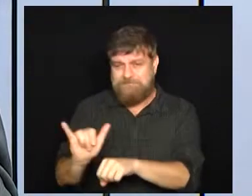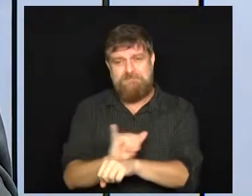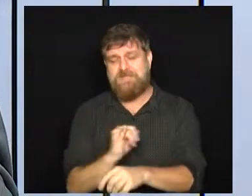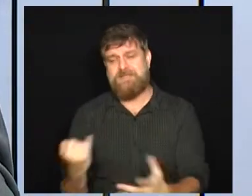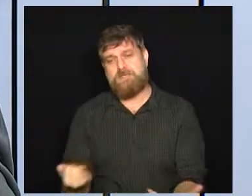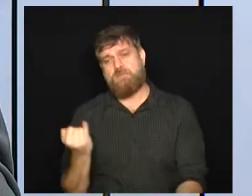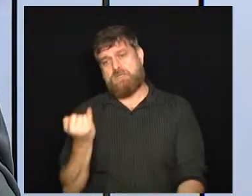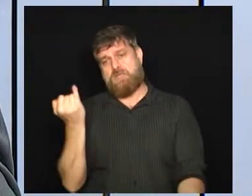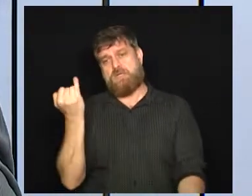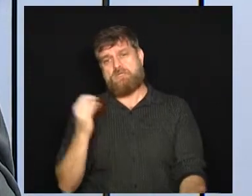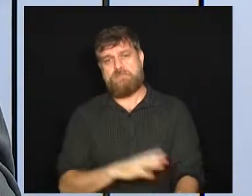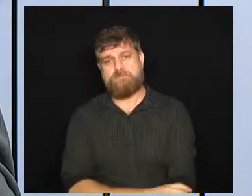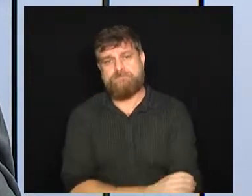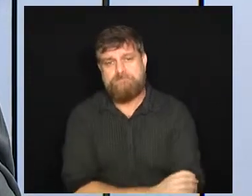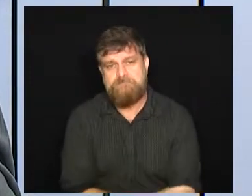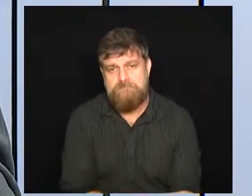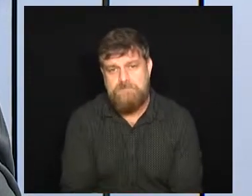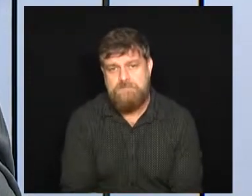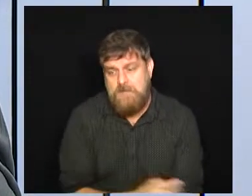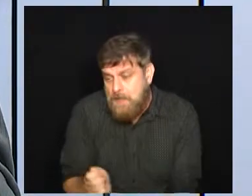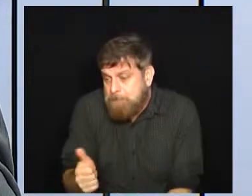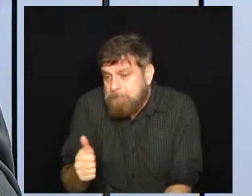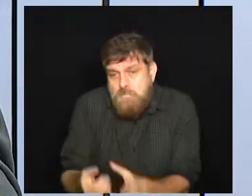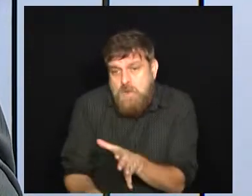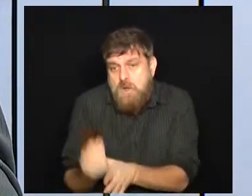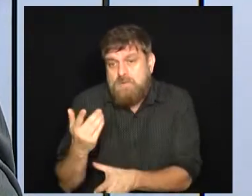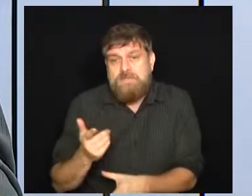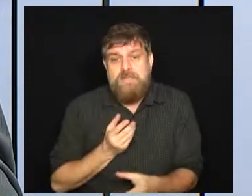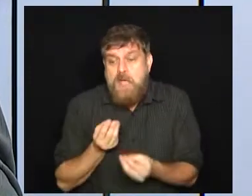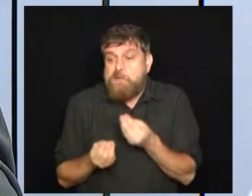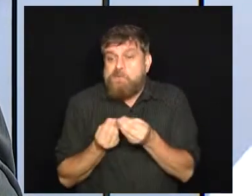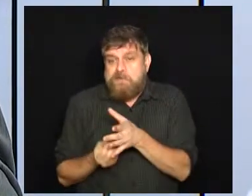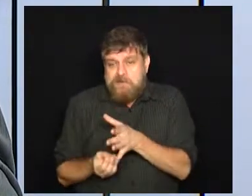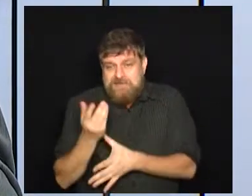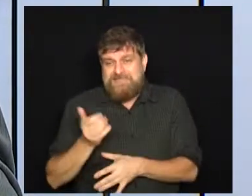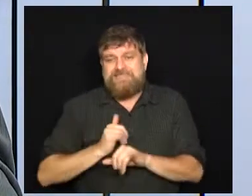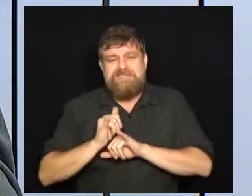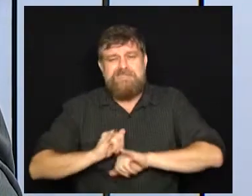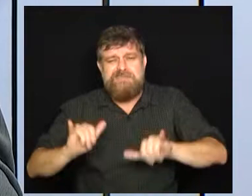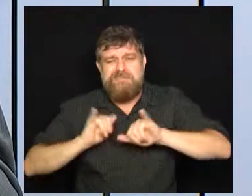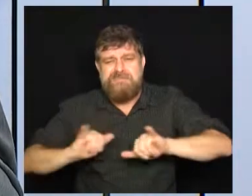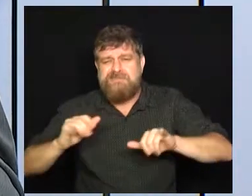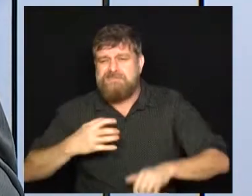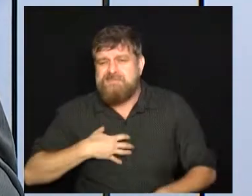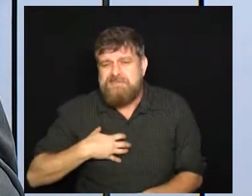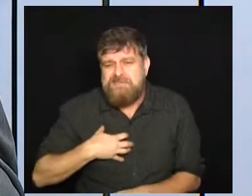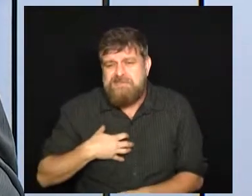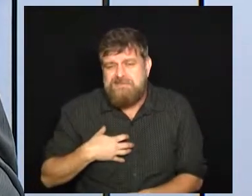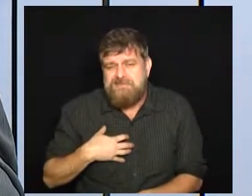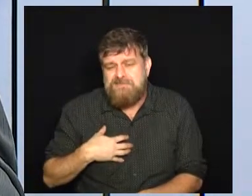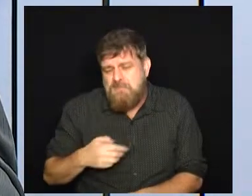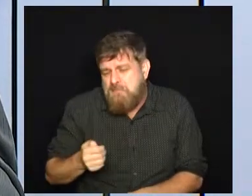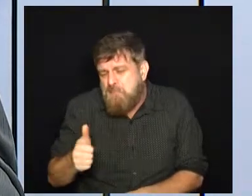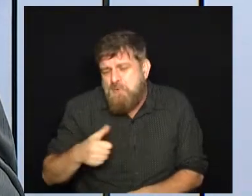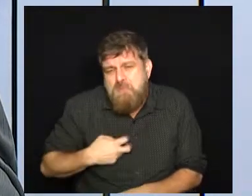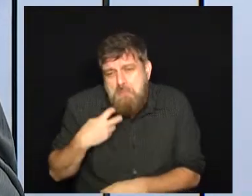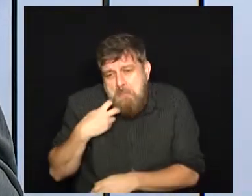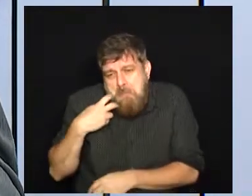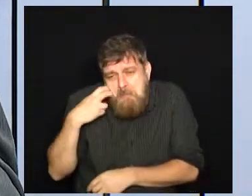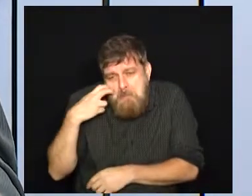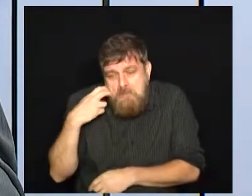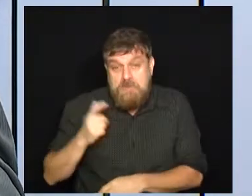importante que é pouco utilizada e quando é utilizada de forma muito tímida. Nós